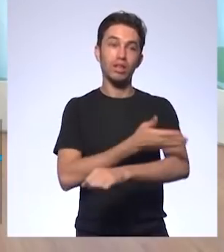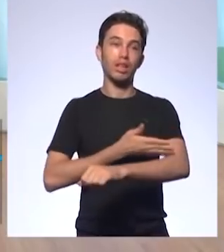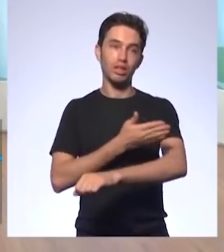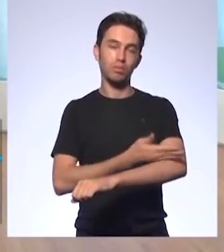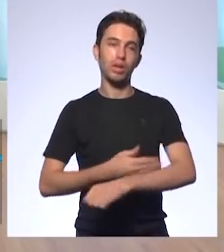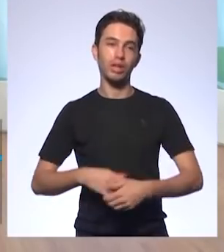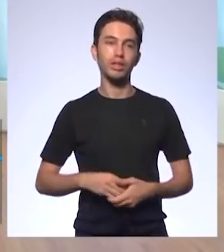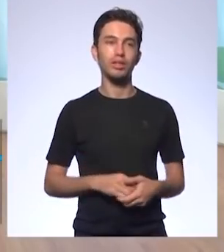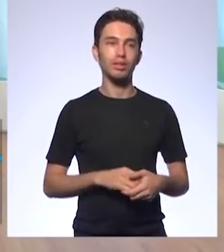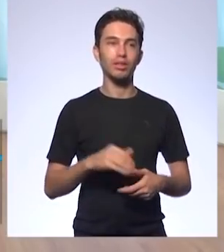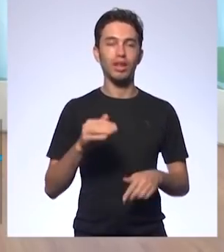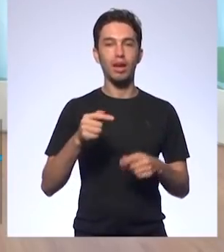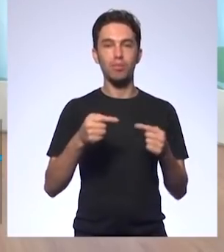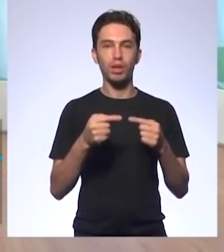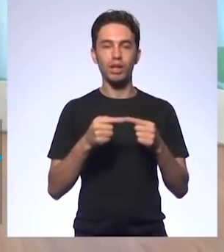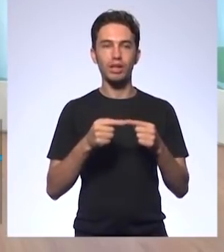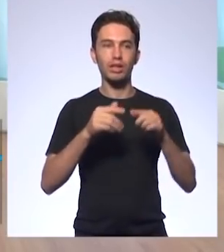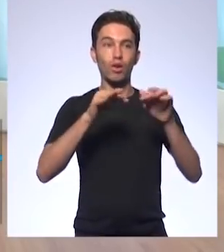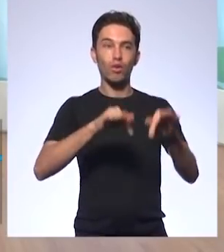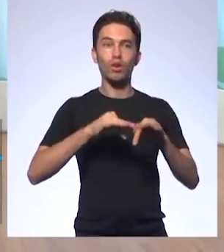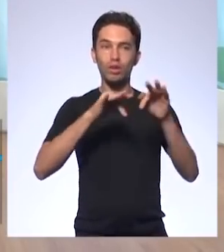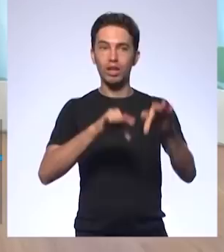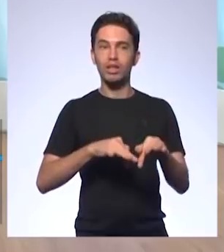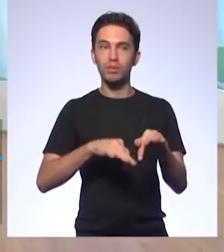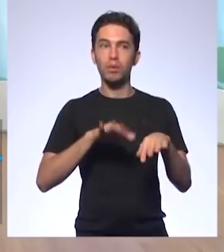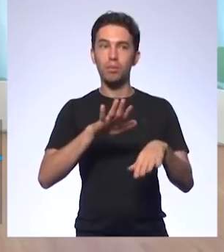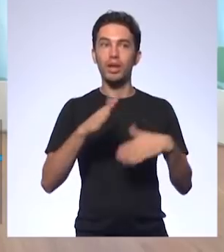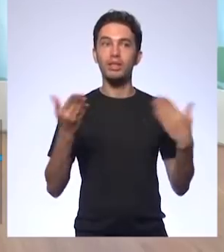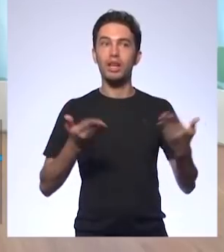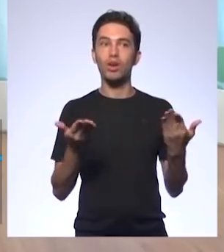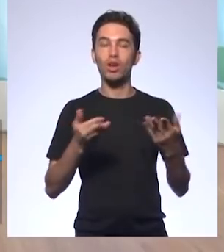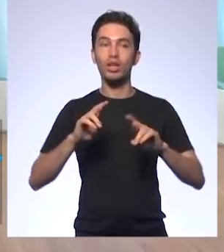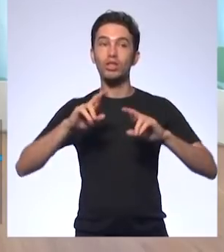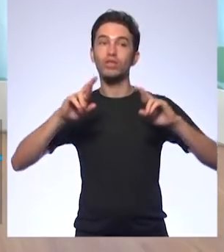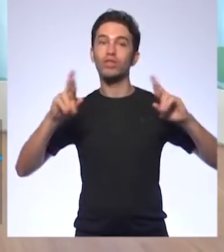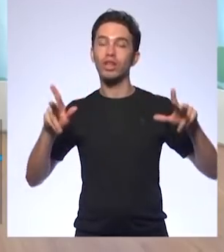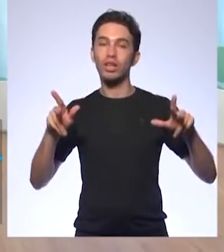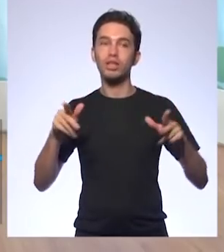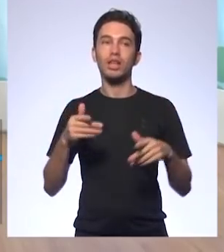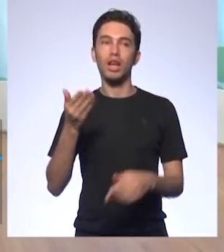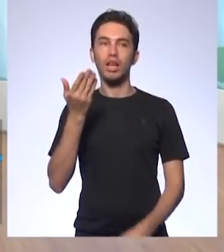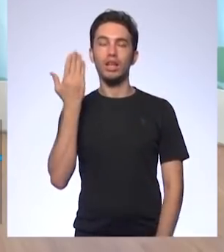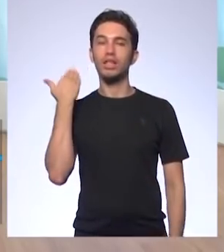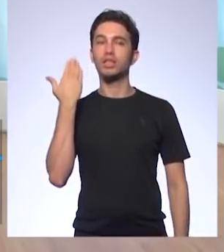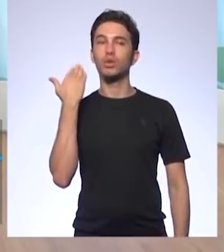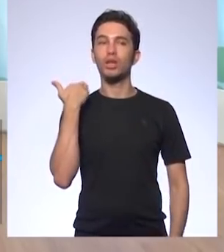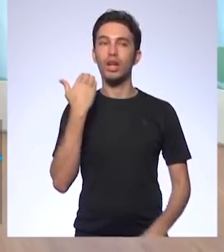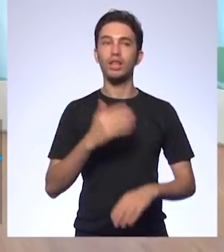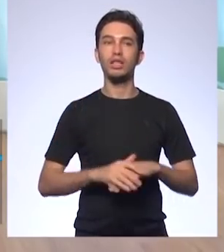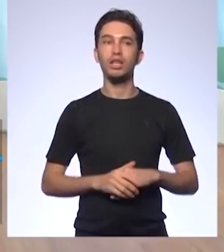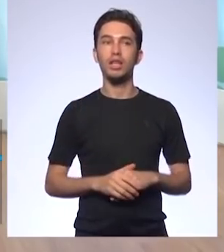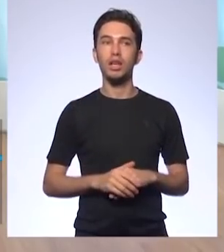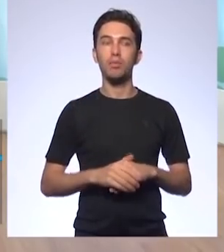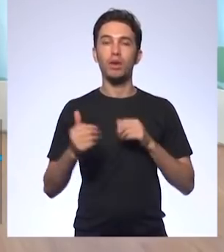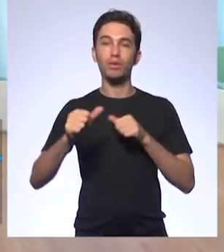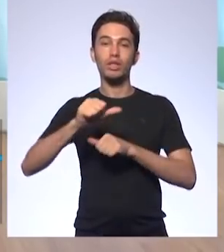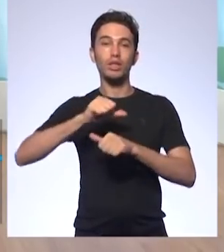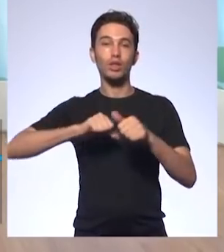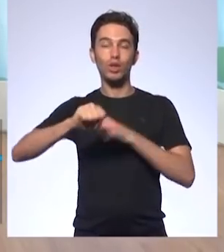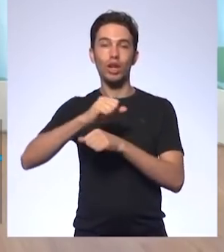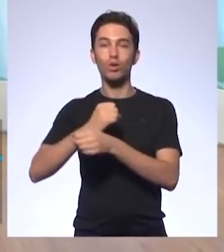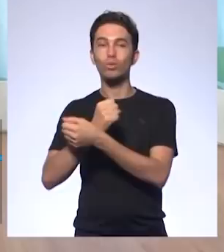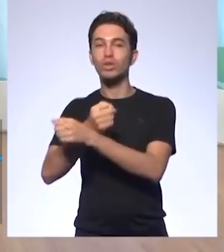que é o feudalismo. Aí tem uma relação agora, outro tipo. Na antiguidade, por exemplo, para você se tornar um escravo